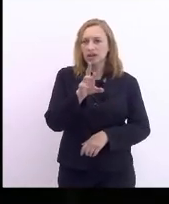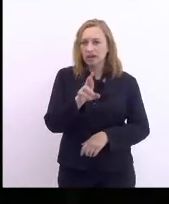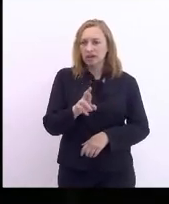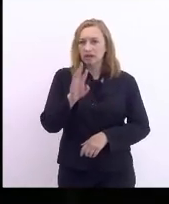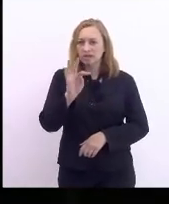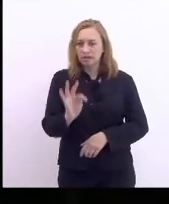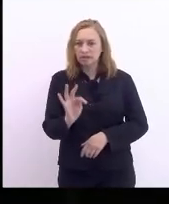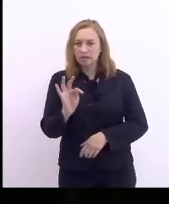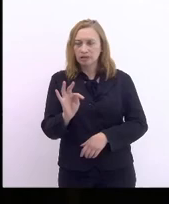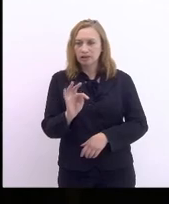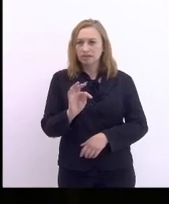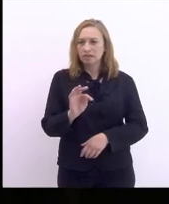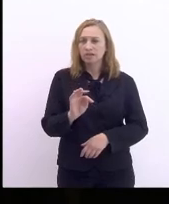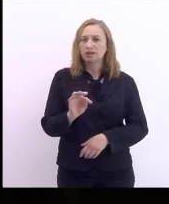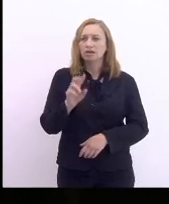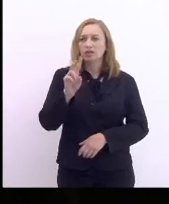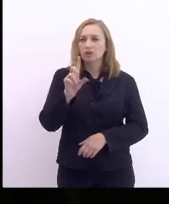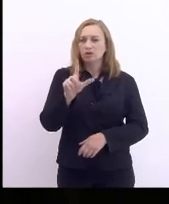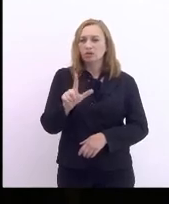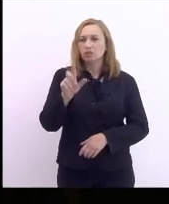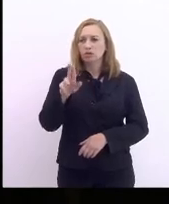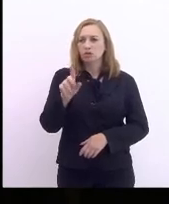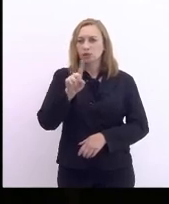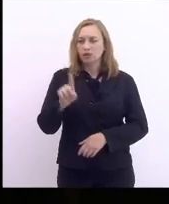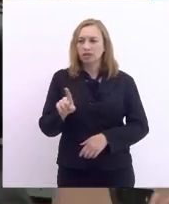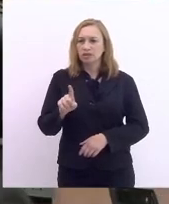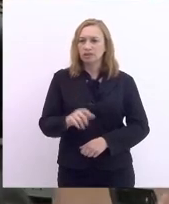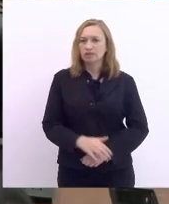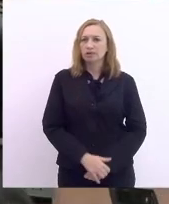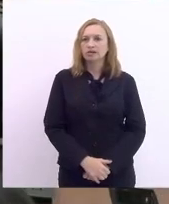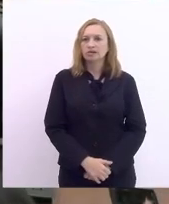Luiz Sérgio Nóbrega de Oliveira e